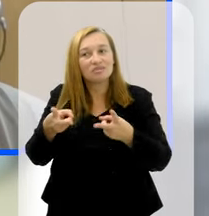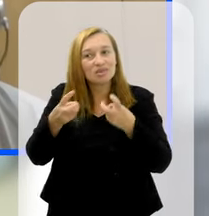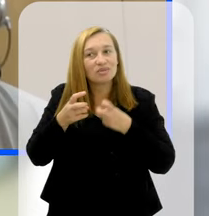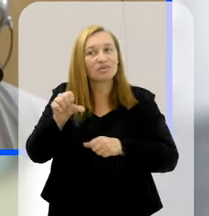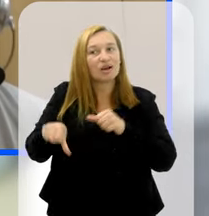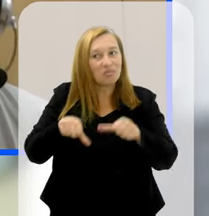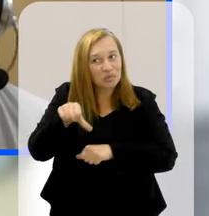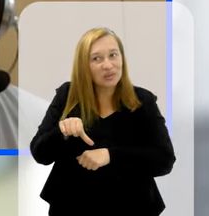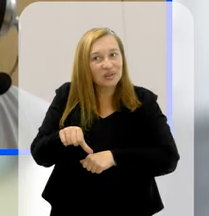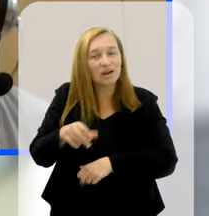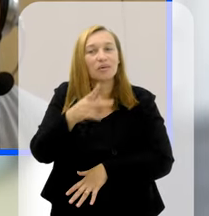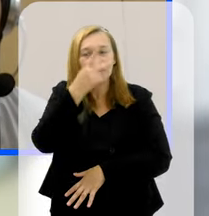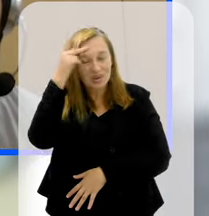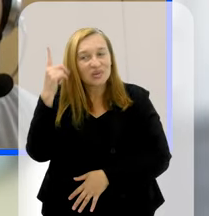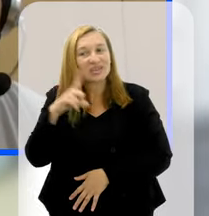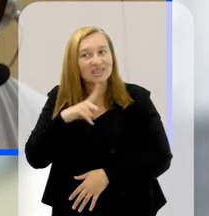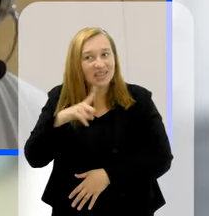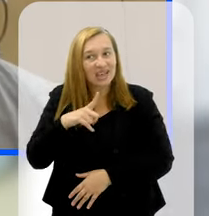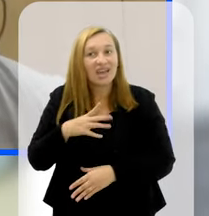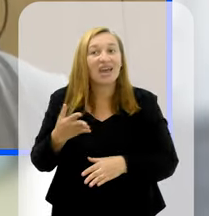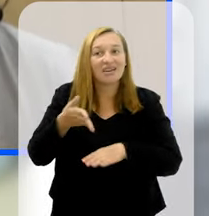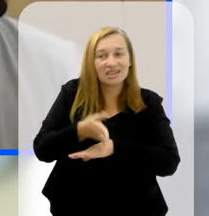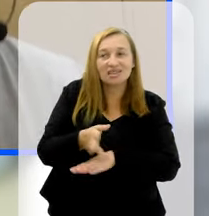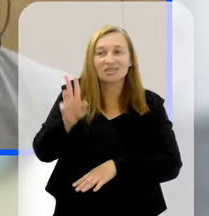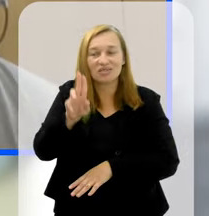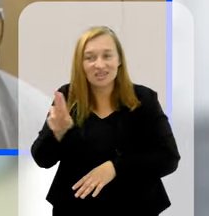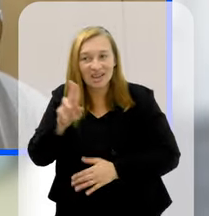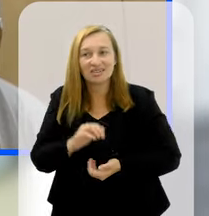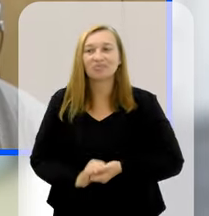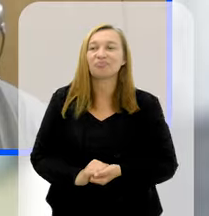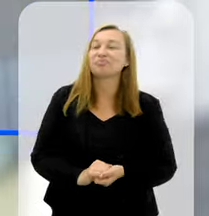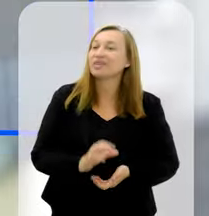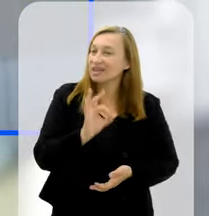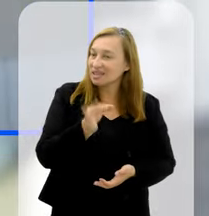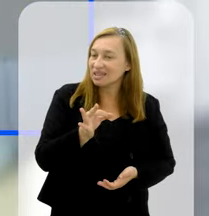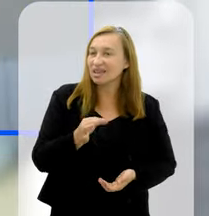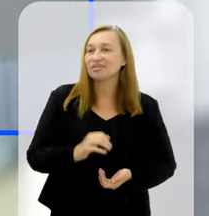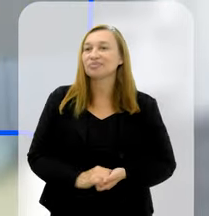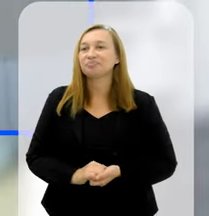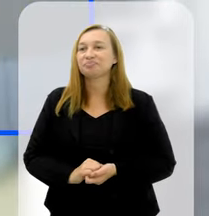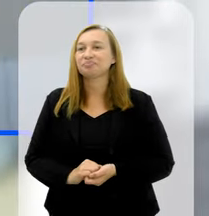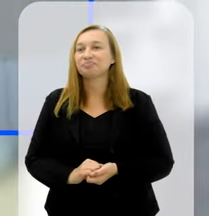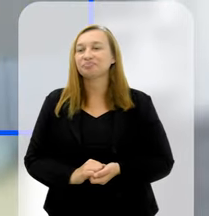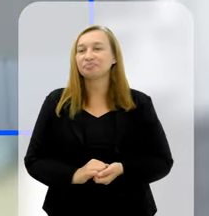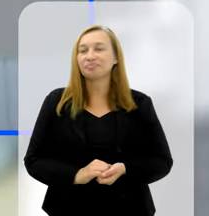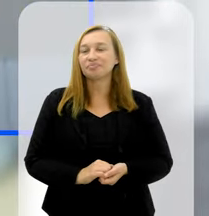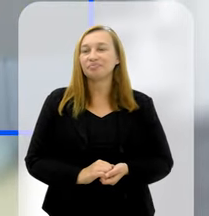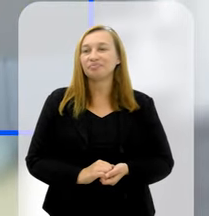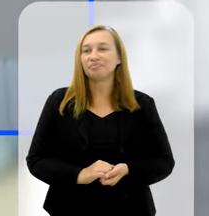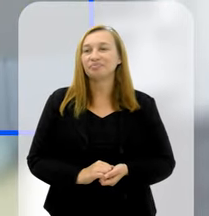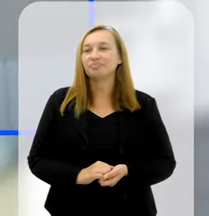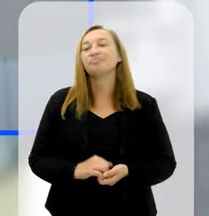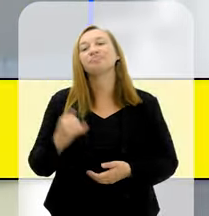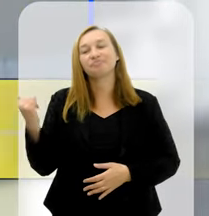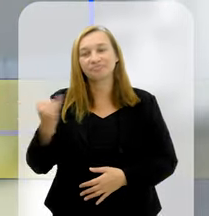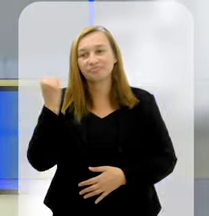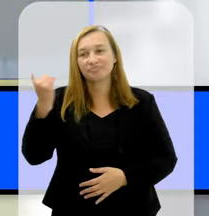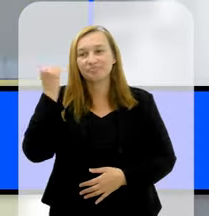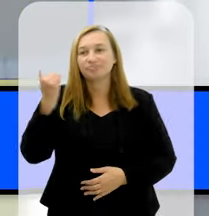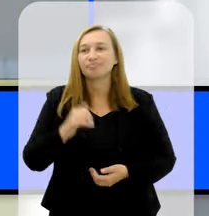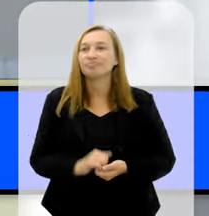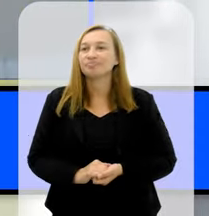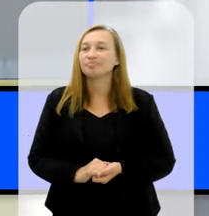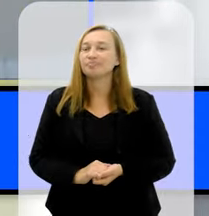percepção, né, dessa mudança que a pessoa tem, né, entrando para a universidade? exatamente. É algo, né,